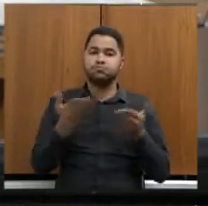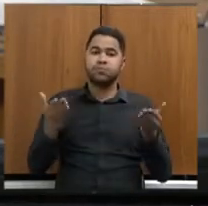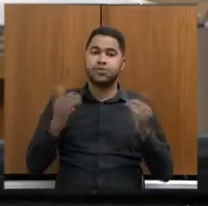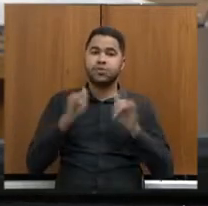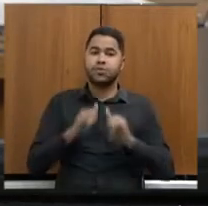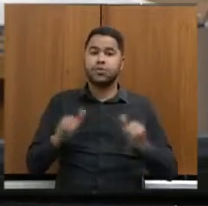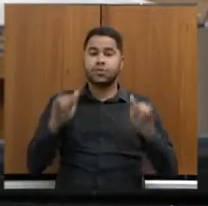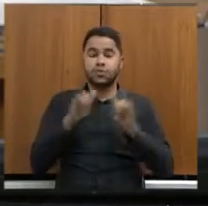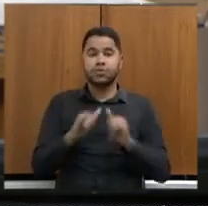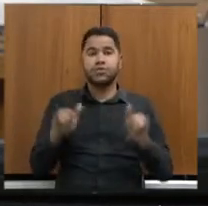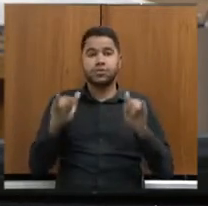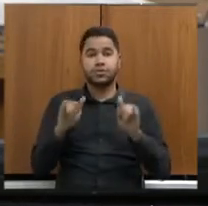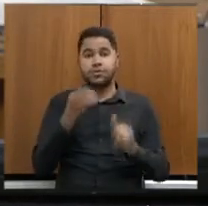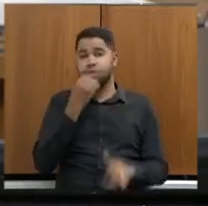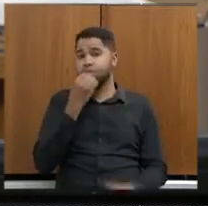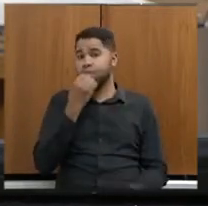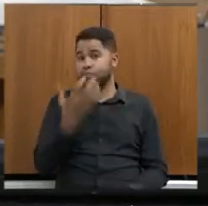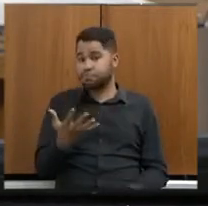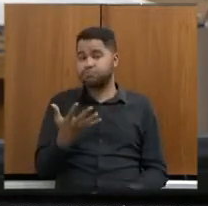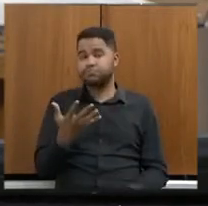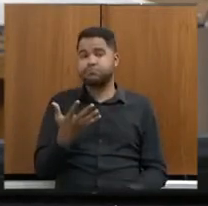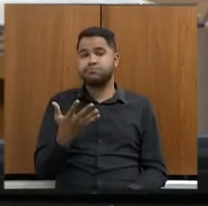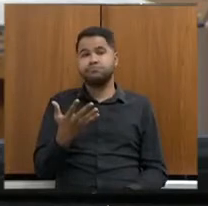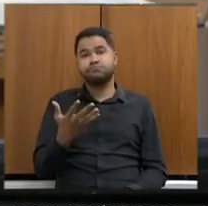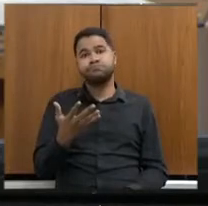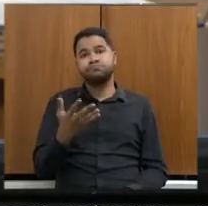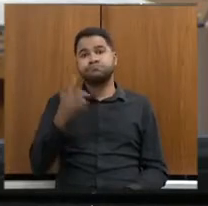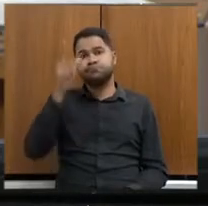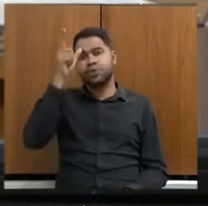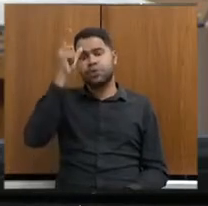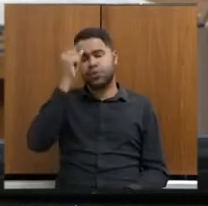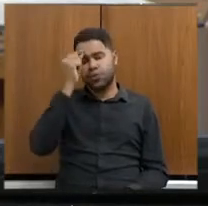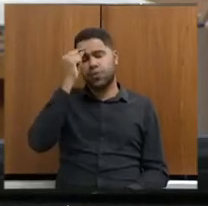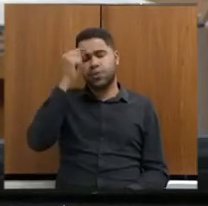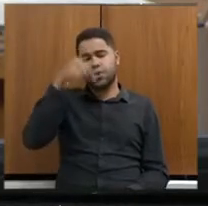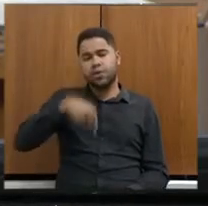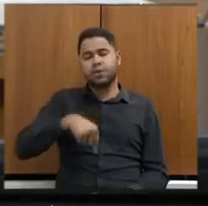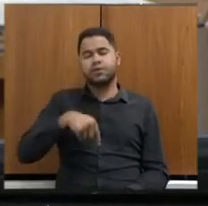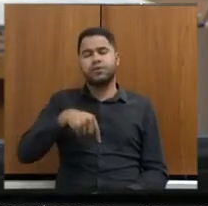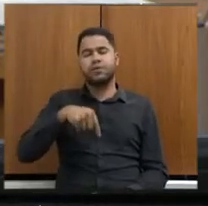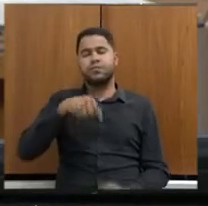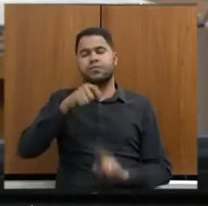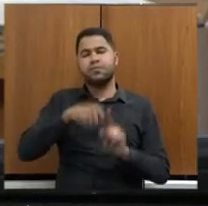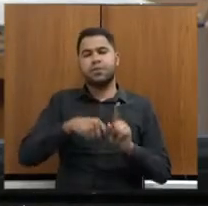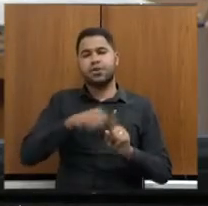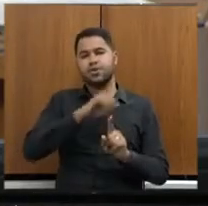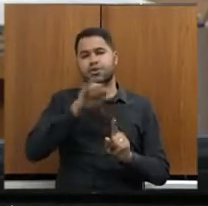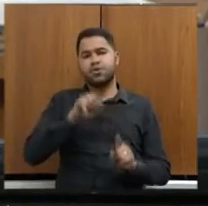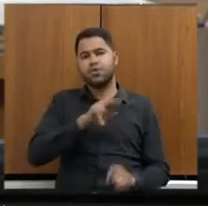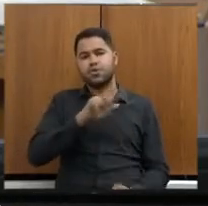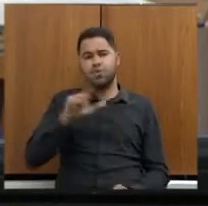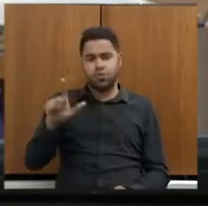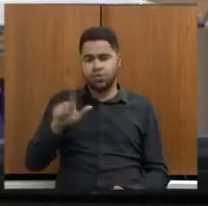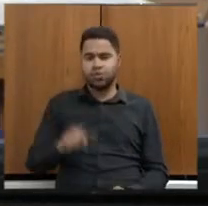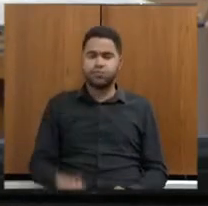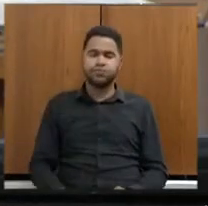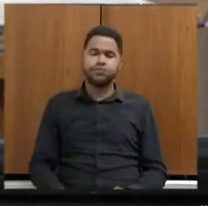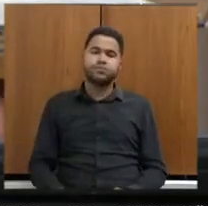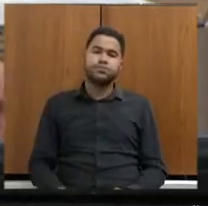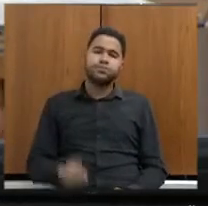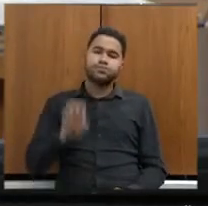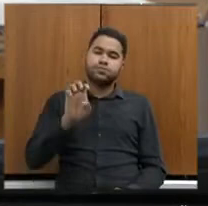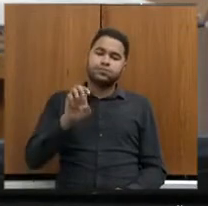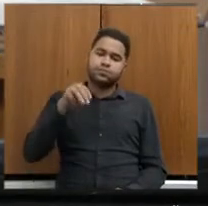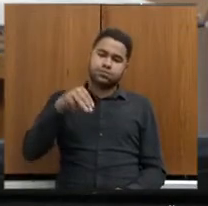essa notícia aí que eu acho que é uma notícia boa que até que enfim você vai sair eu espero que esse mês de Julho seja publicado questão de matéria eu já